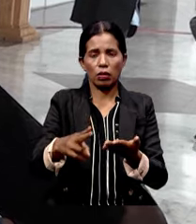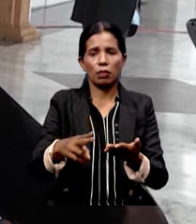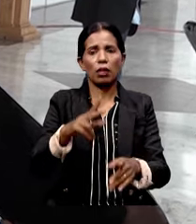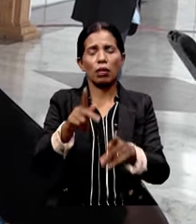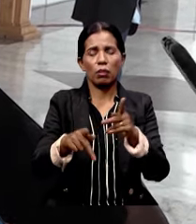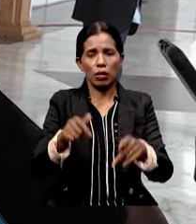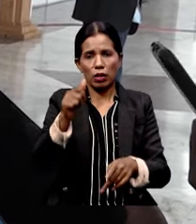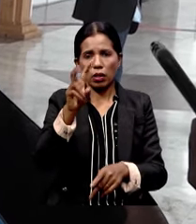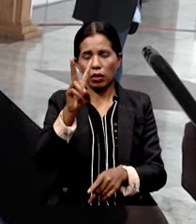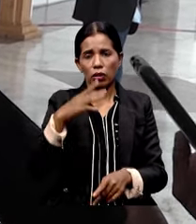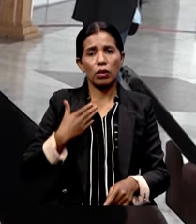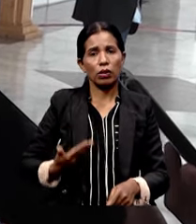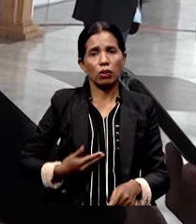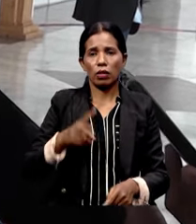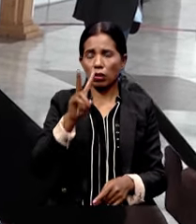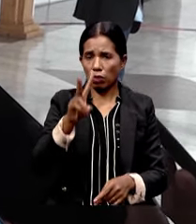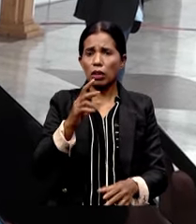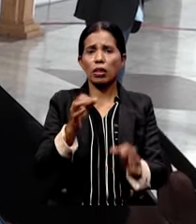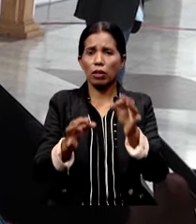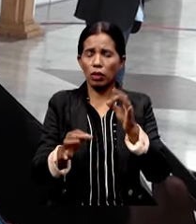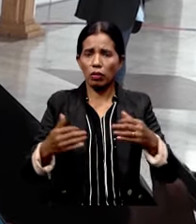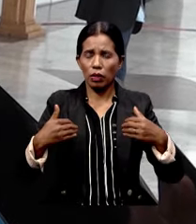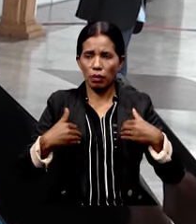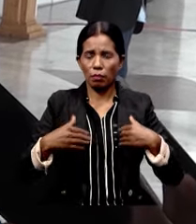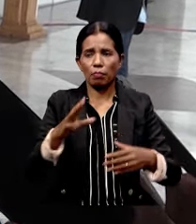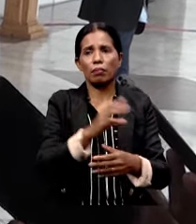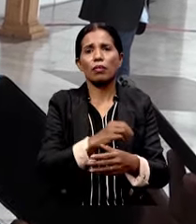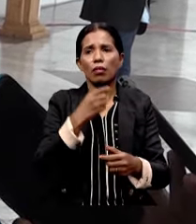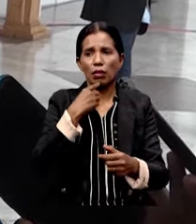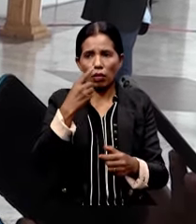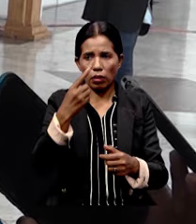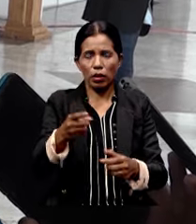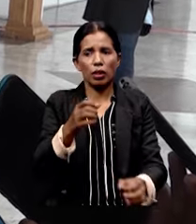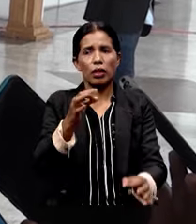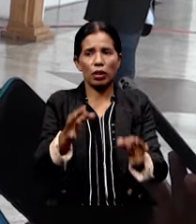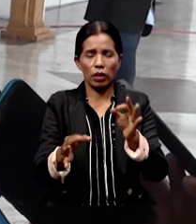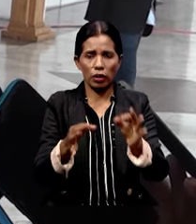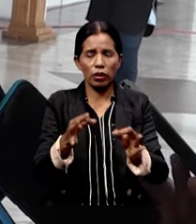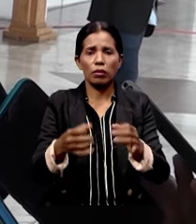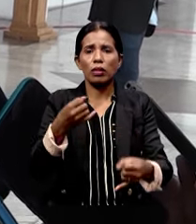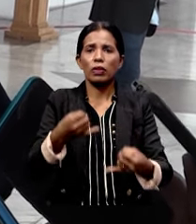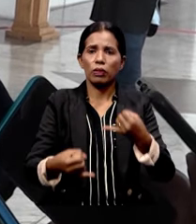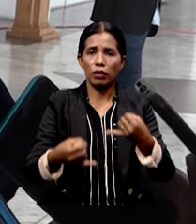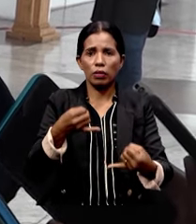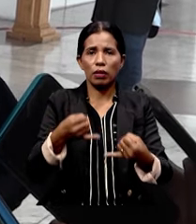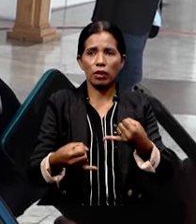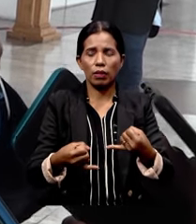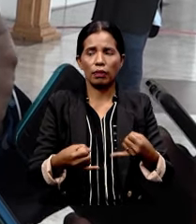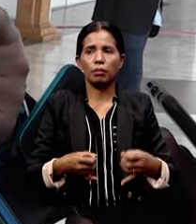Razões humanitárias. E quando, e parágrafo de Tânia de quando justiça